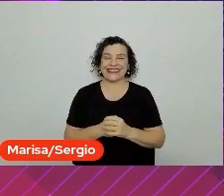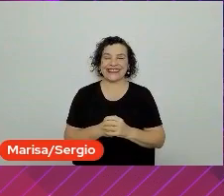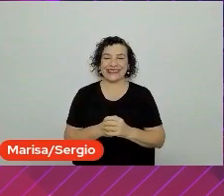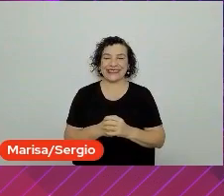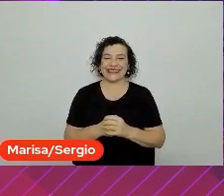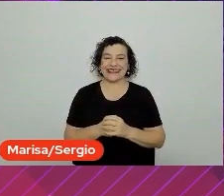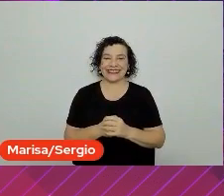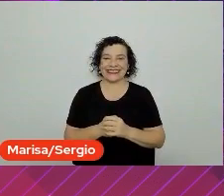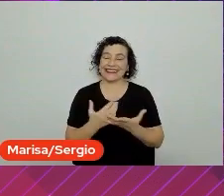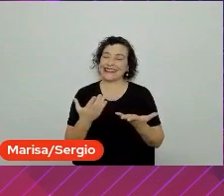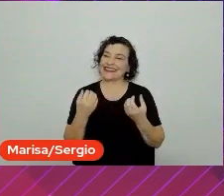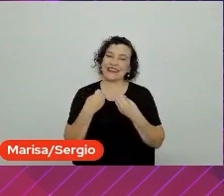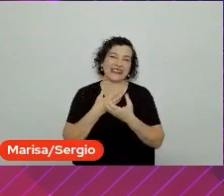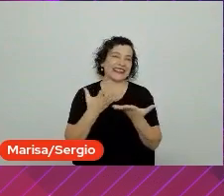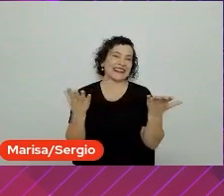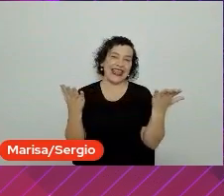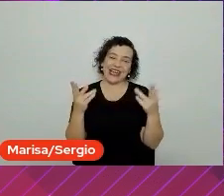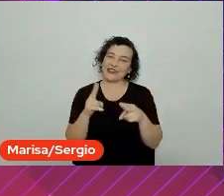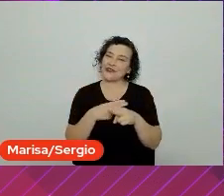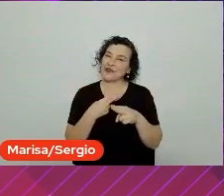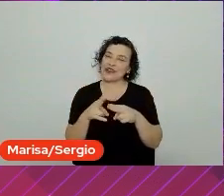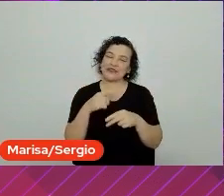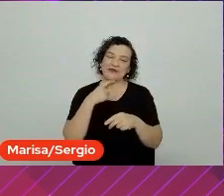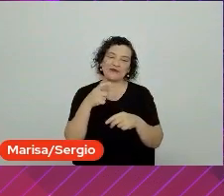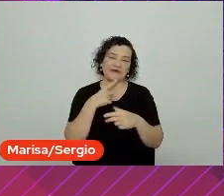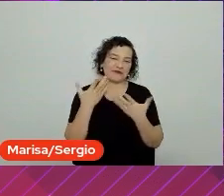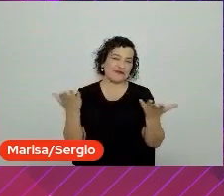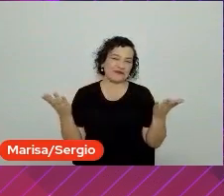Ninguém vai ganhar bis aqui, viu.